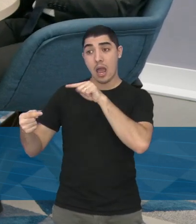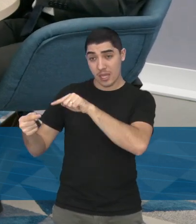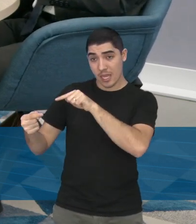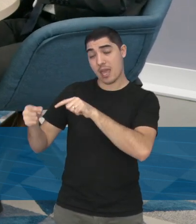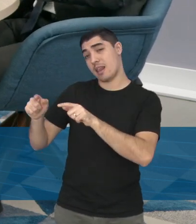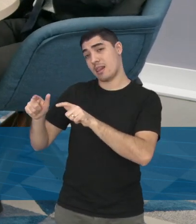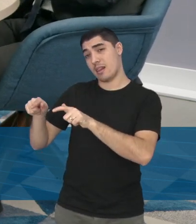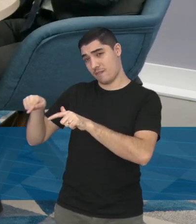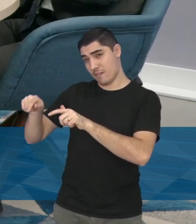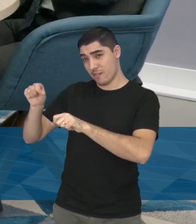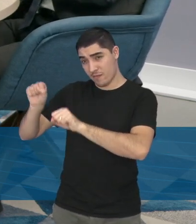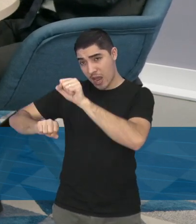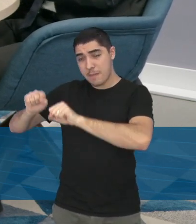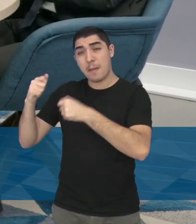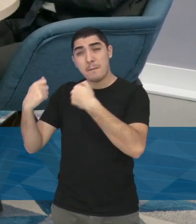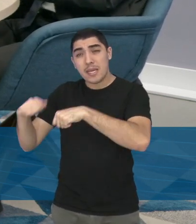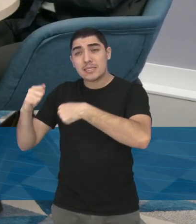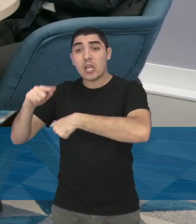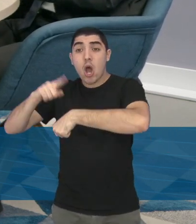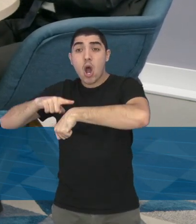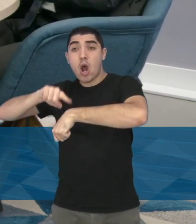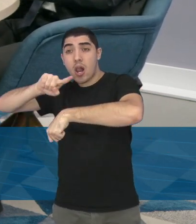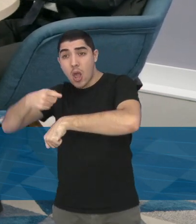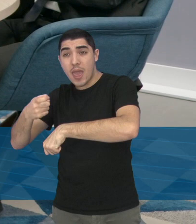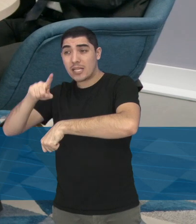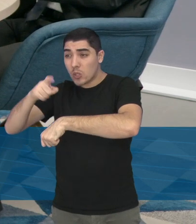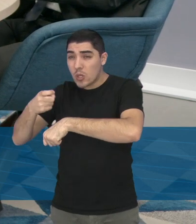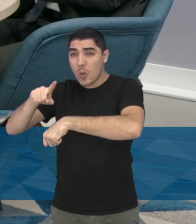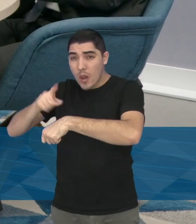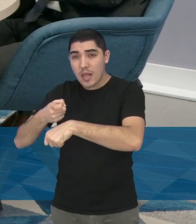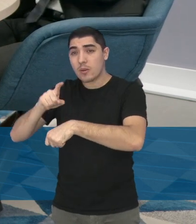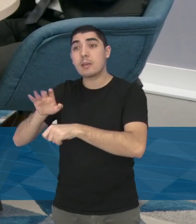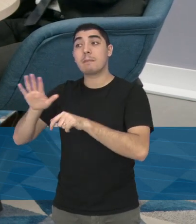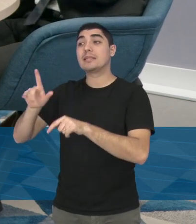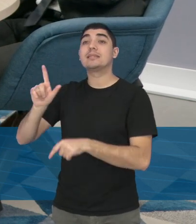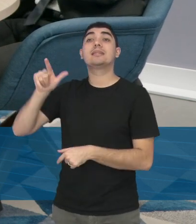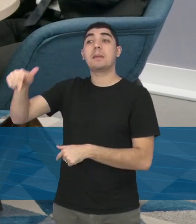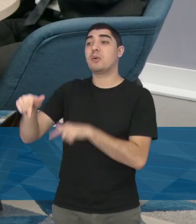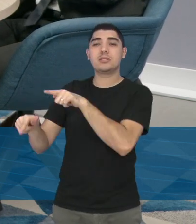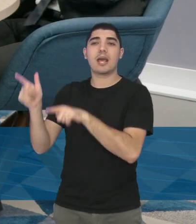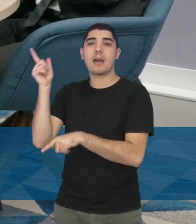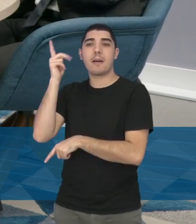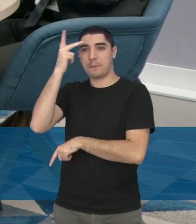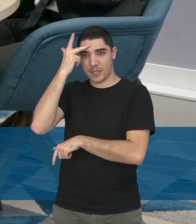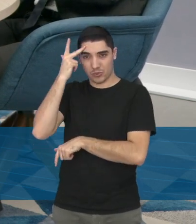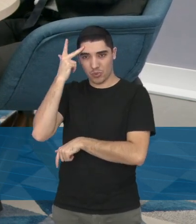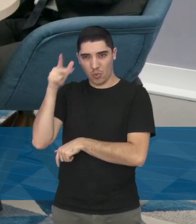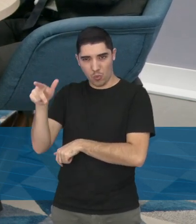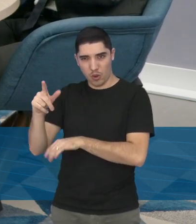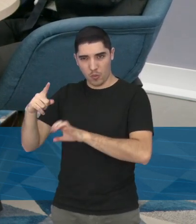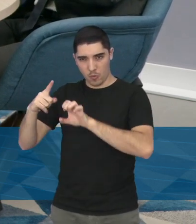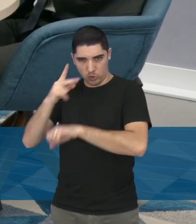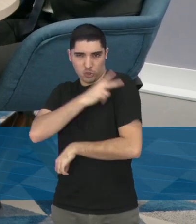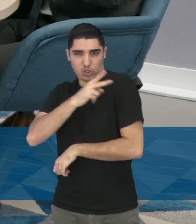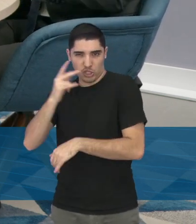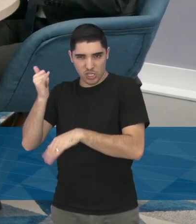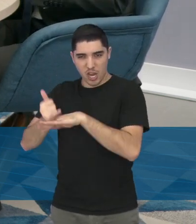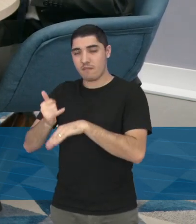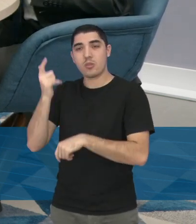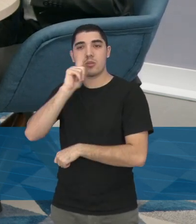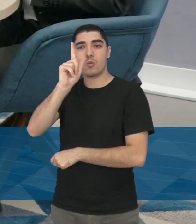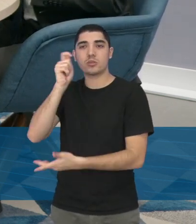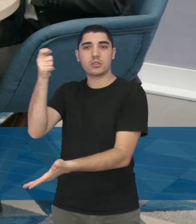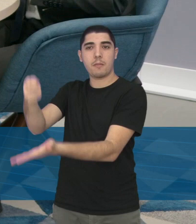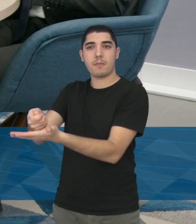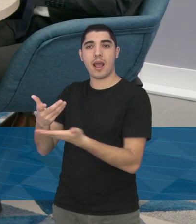de um excesso de jornada pontual. Não tem como pagar. Porque tem um ponto de vista do empresário também. Né? Não tem como pagar. Buscava o